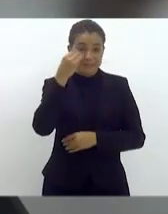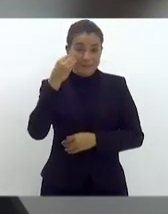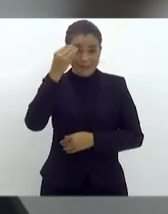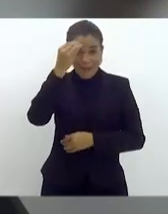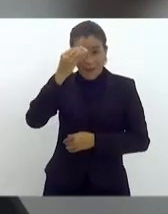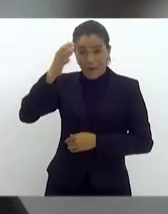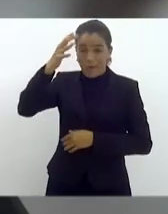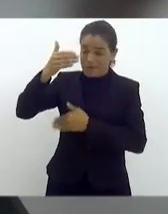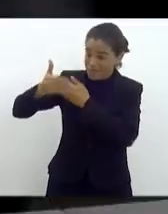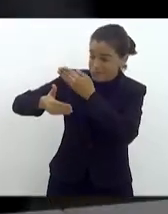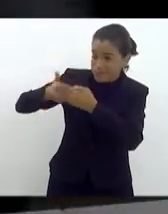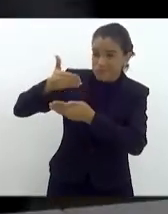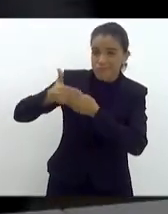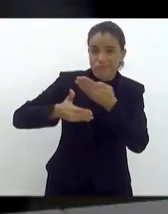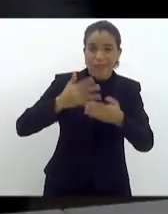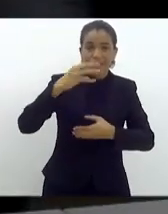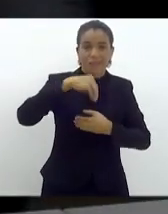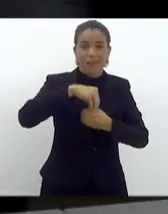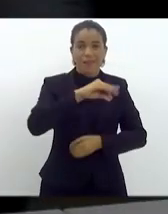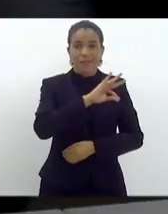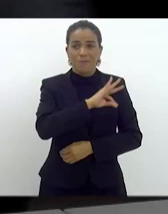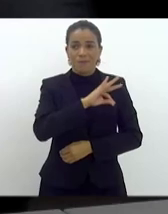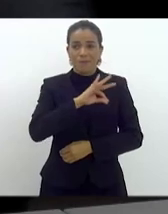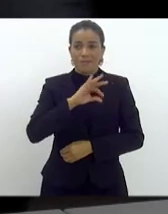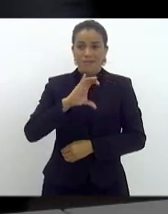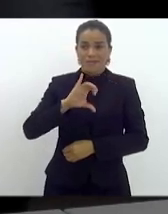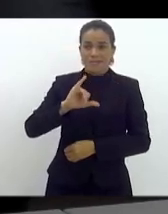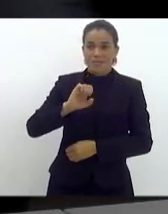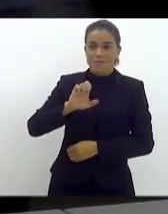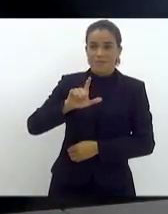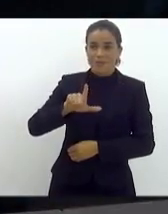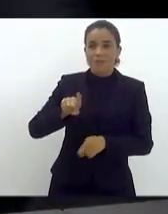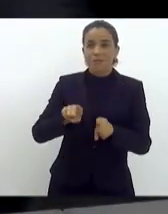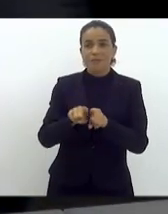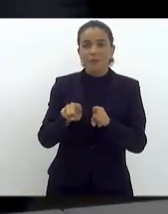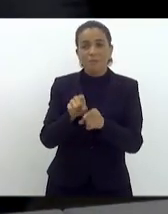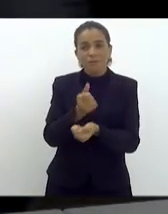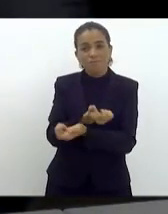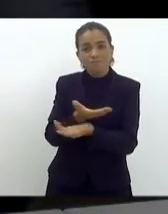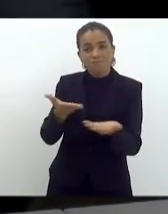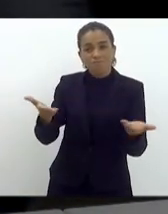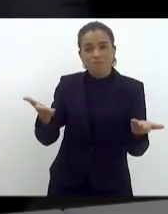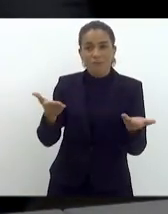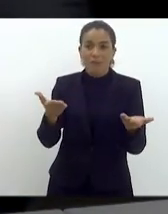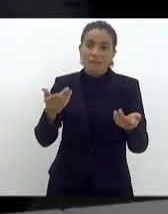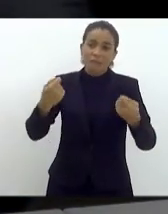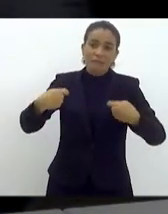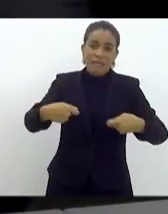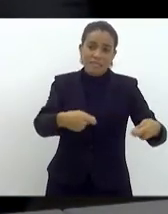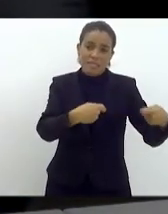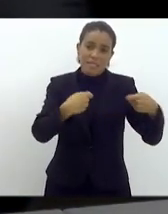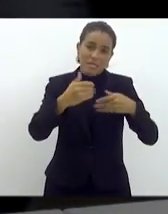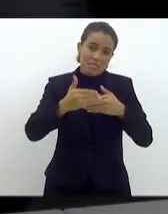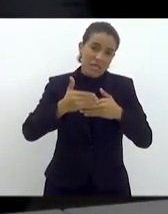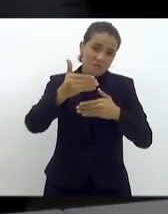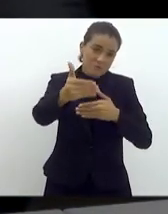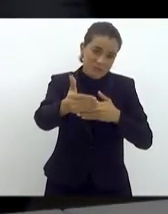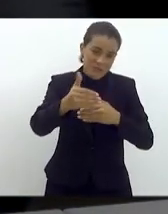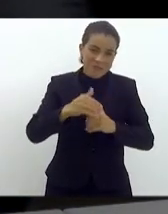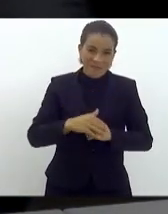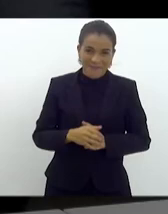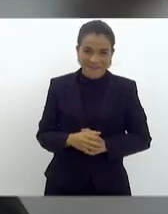meus conhecimentos ao longo da minha trajetória na Polícia Civil e deixar também aberto esse canal para eventuais necessidades posteriores muito